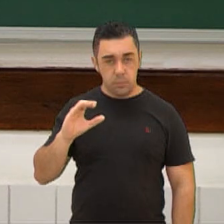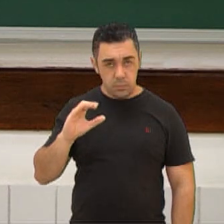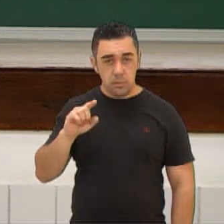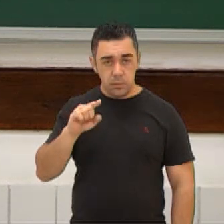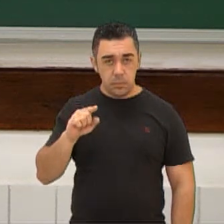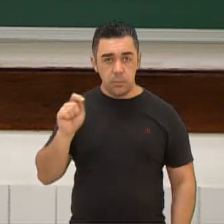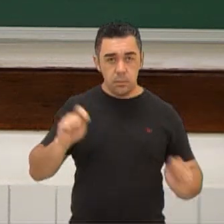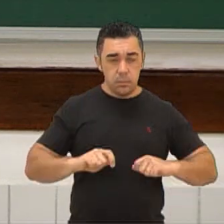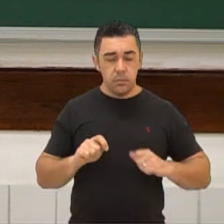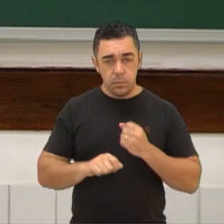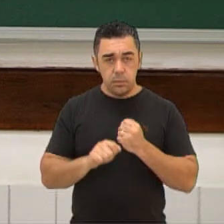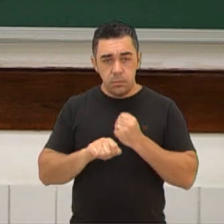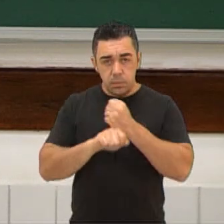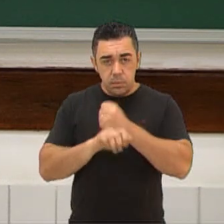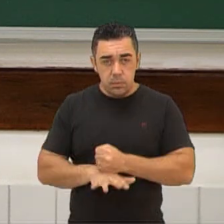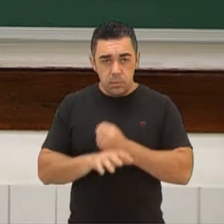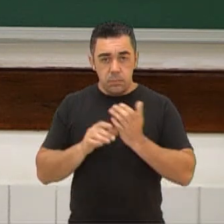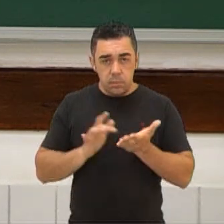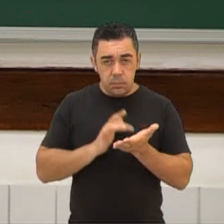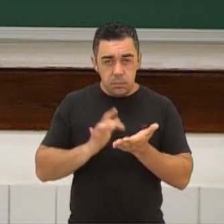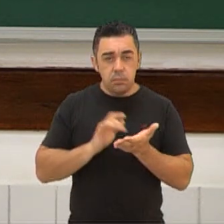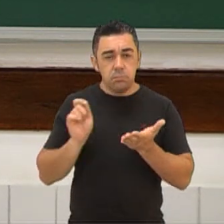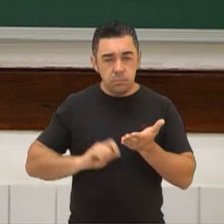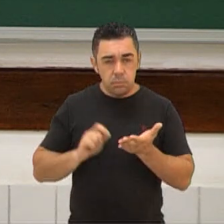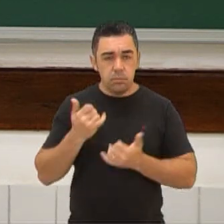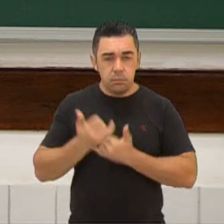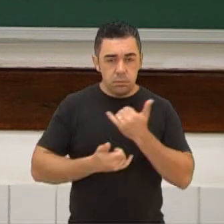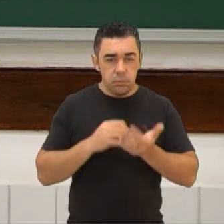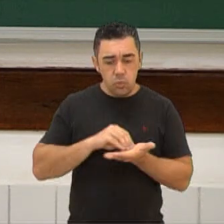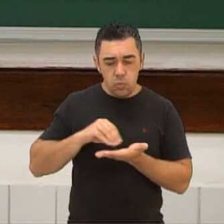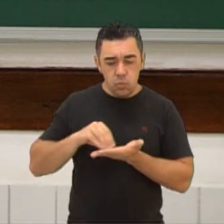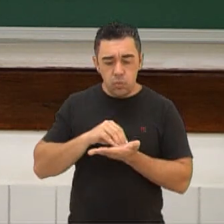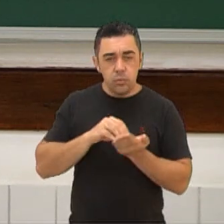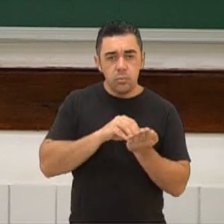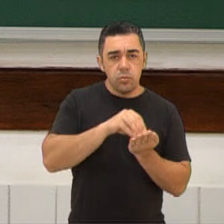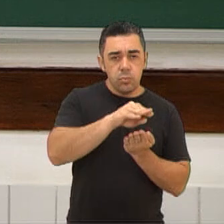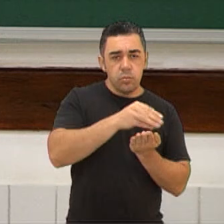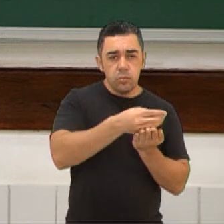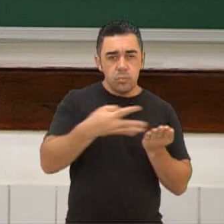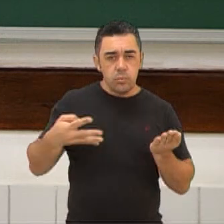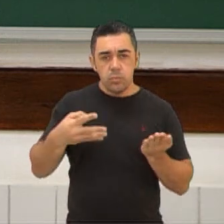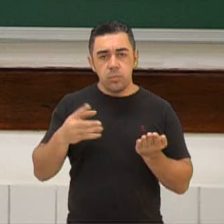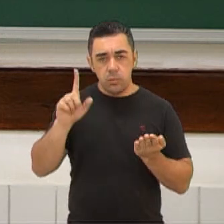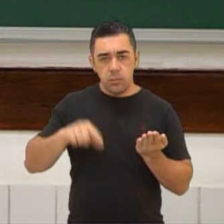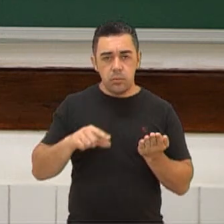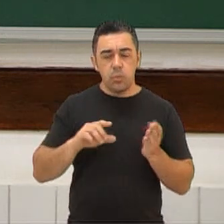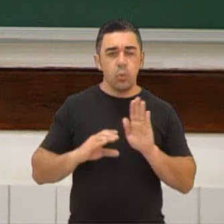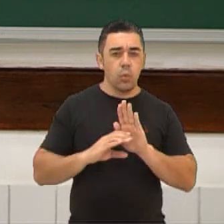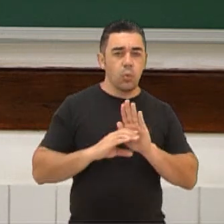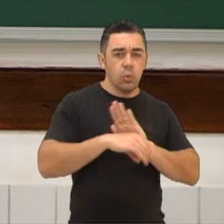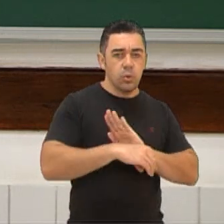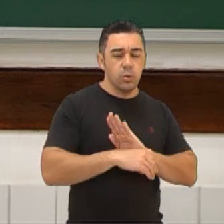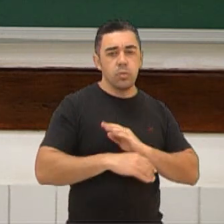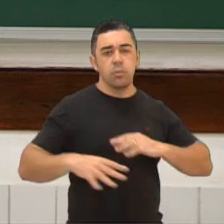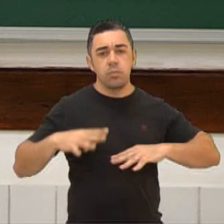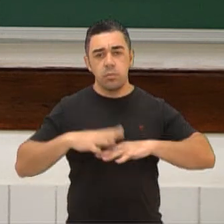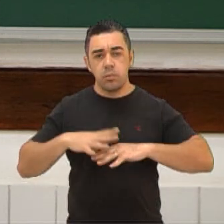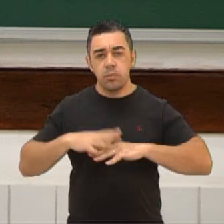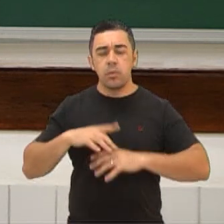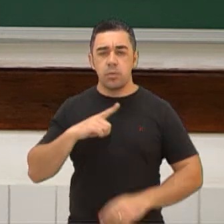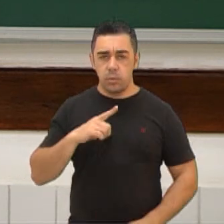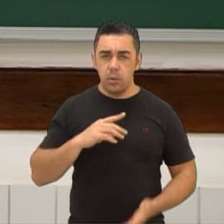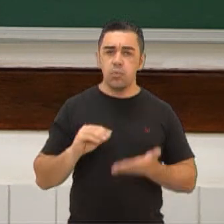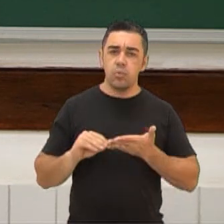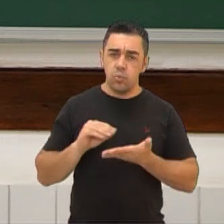celular, você também tem acesso à ferramenta. A gente está usando essa ferramenta agora nas aulas para fixar o conceito matemático. Ela tem